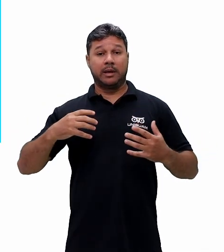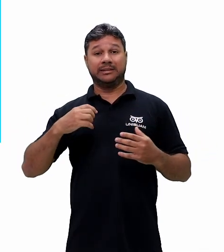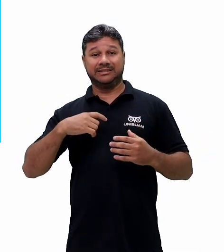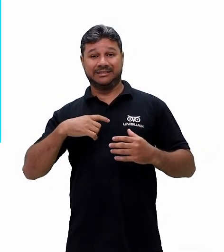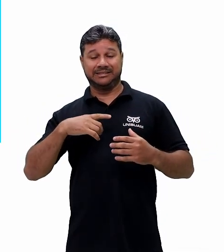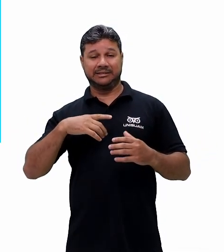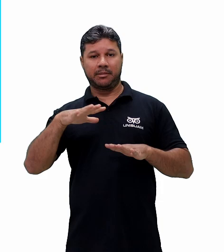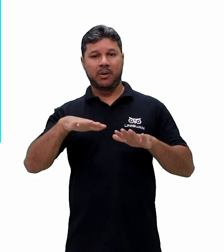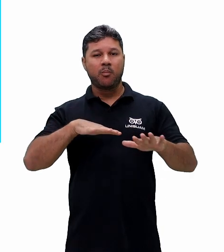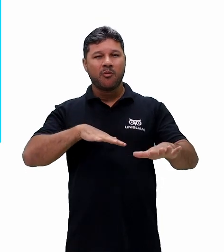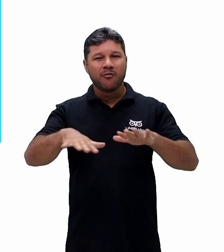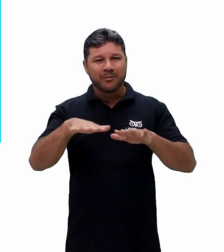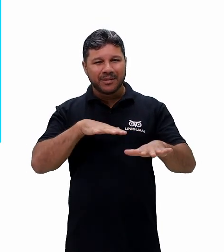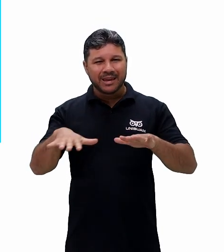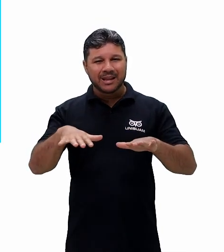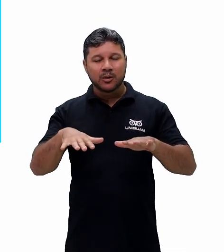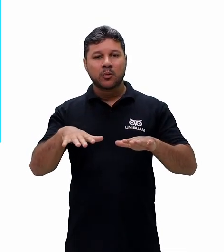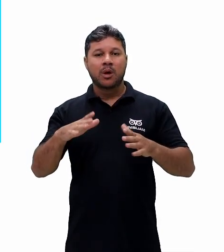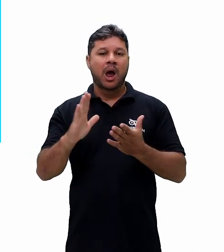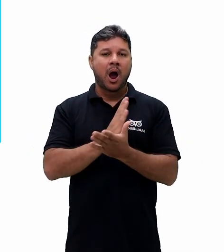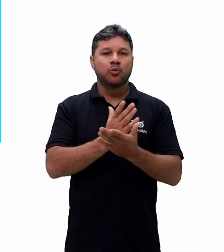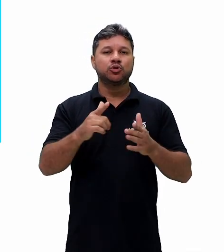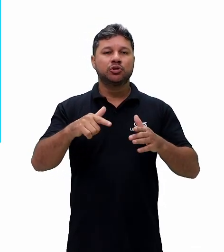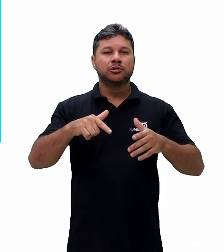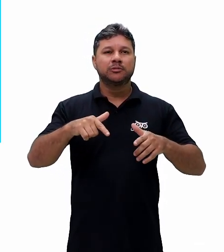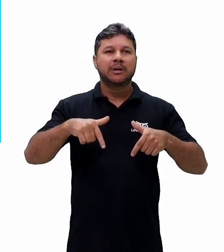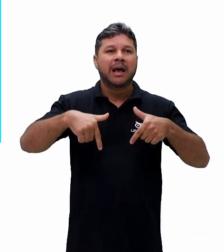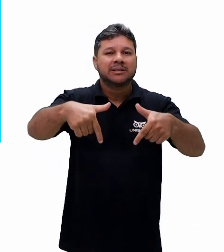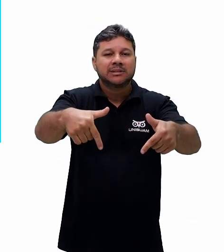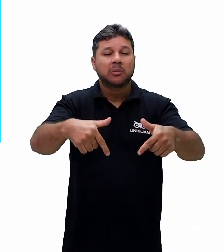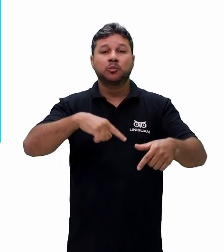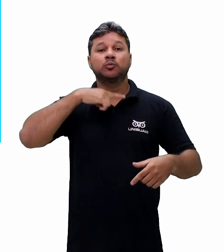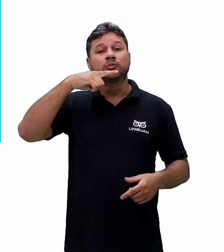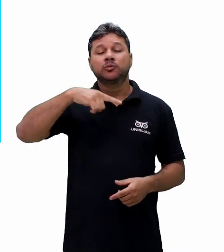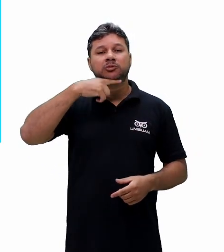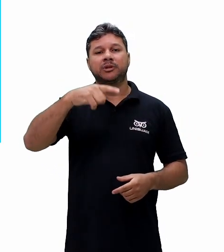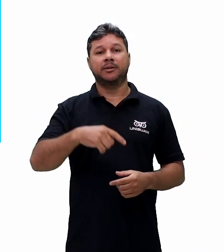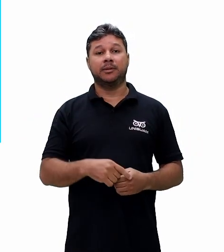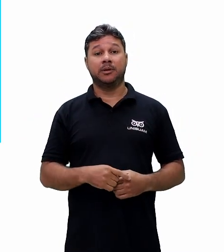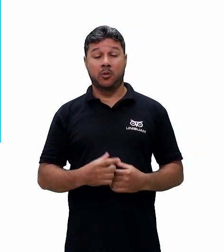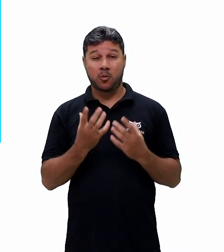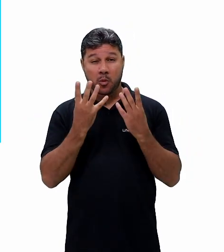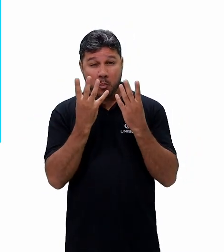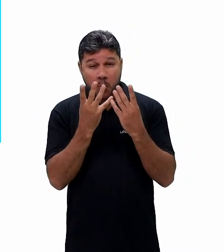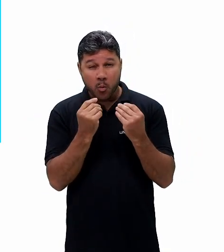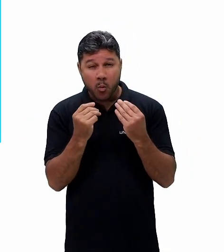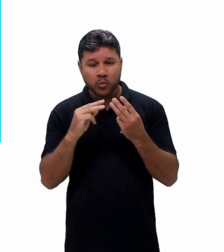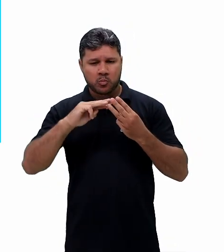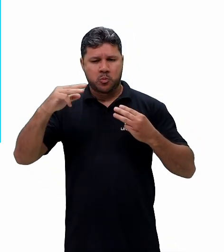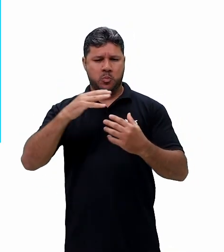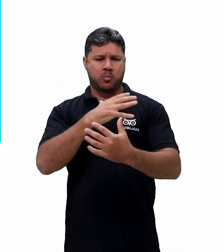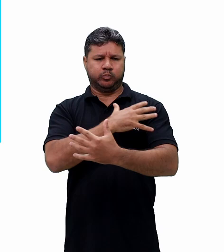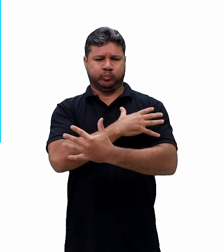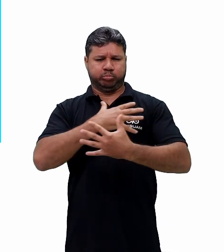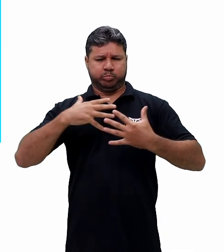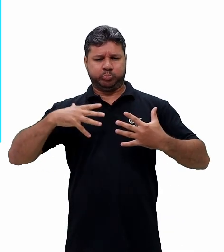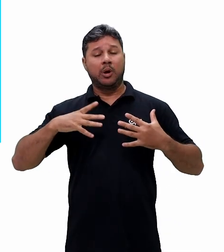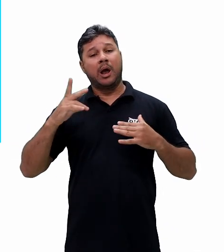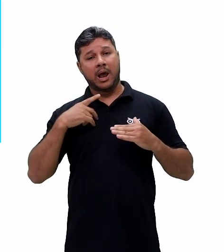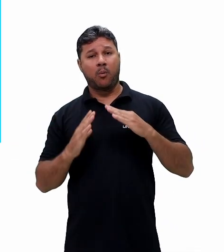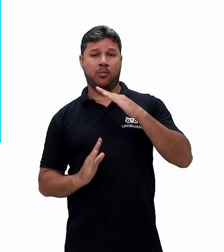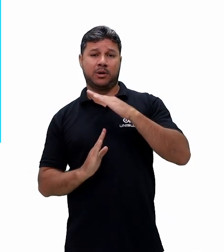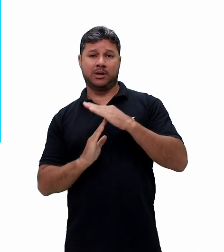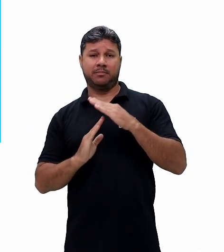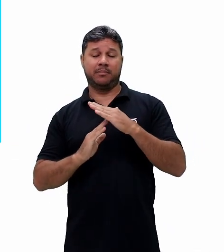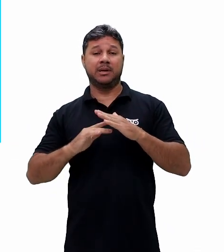limitação mecânica no que se refere à execução de alguns movimentos. Então, o excesso de músculos é uma